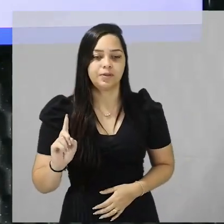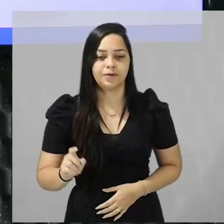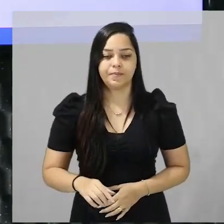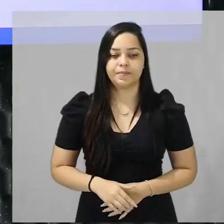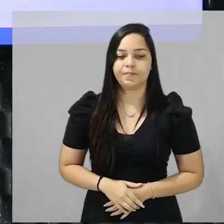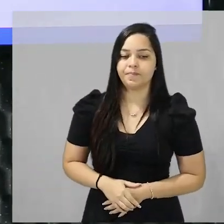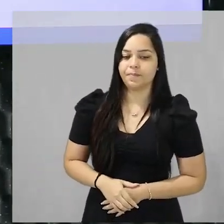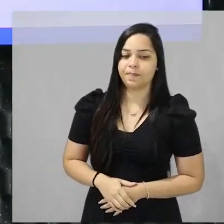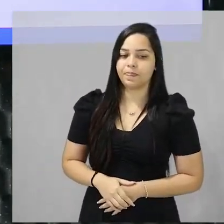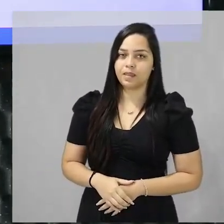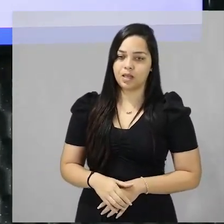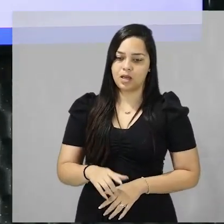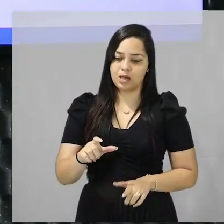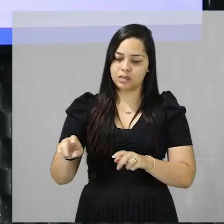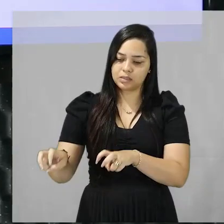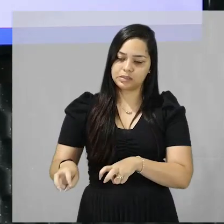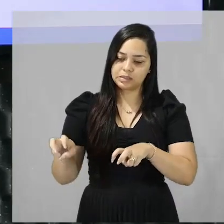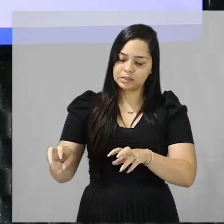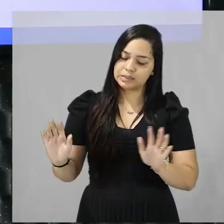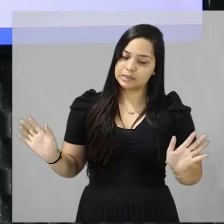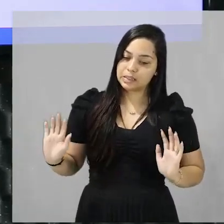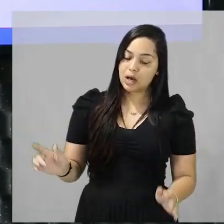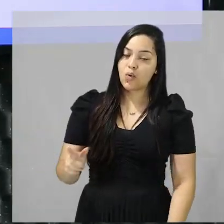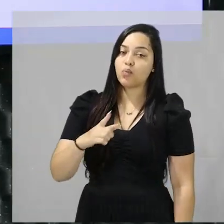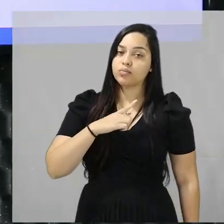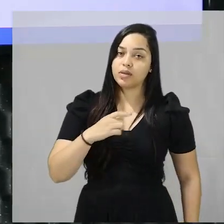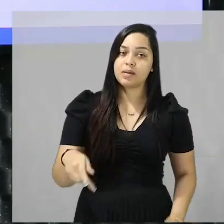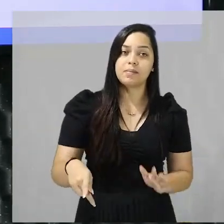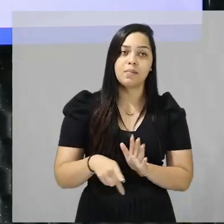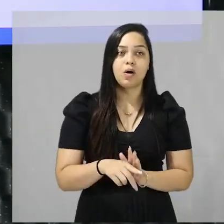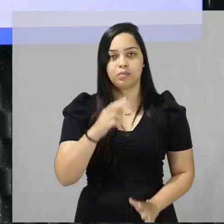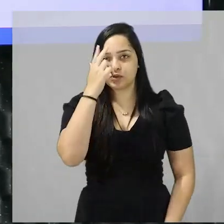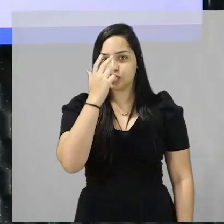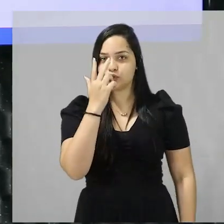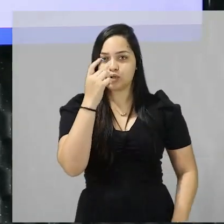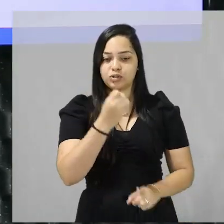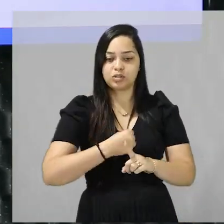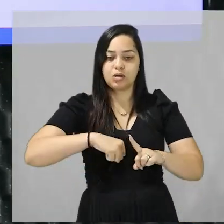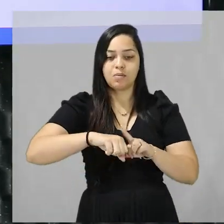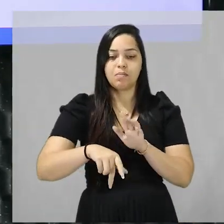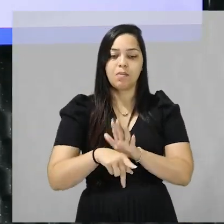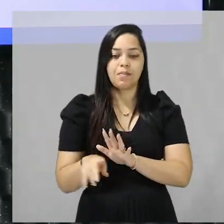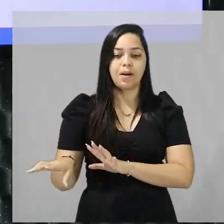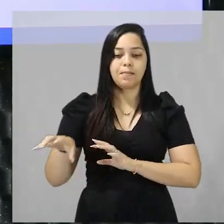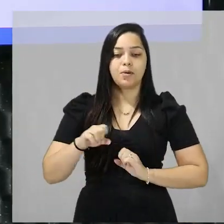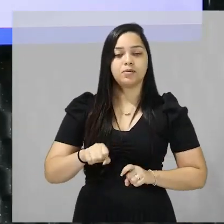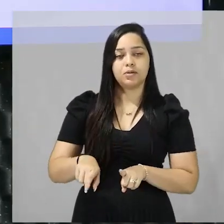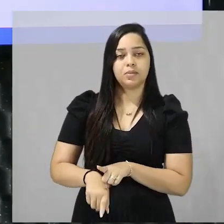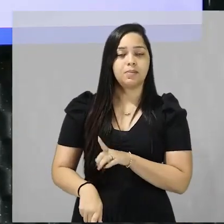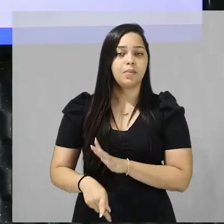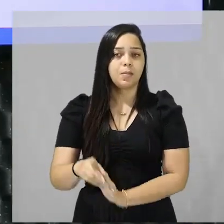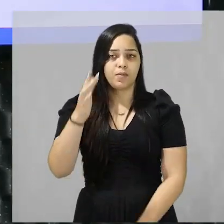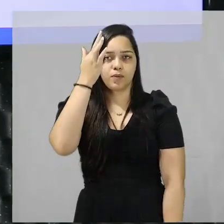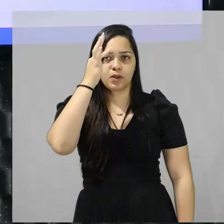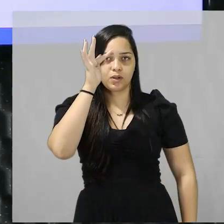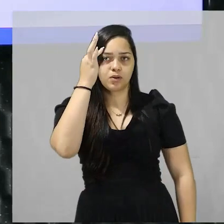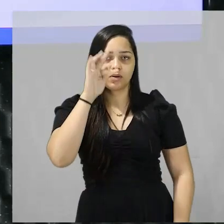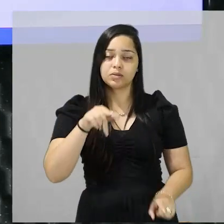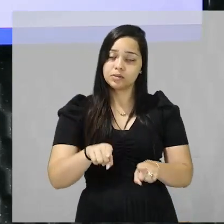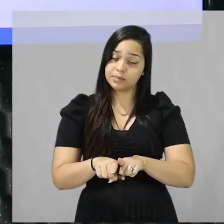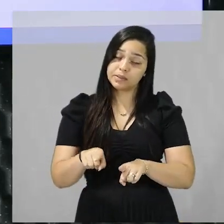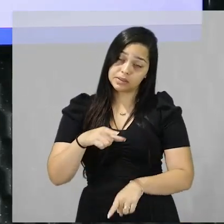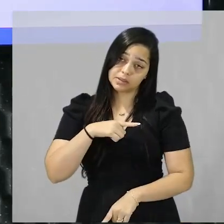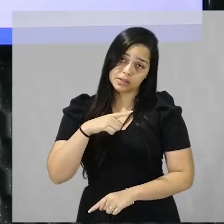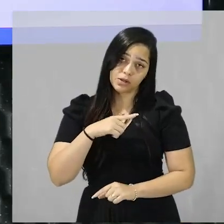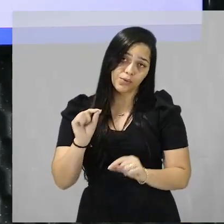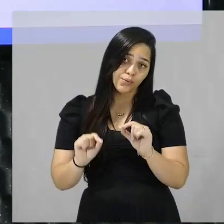As posses do indivíduo, menos mal, temos aqui uma questão histórica associada a posses, uma questão filosófica associada a posses,